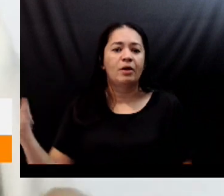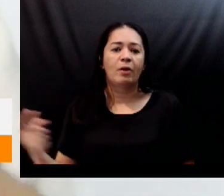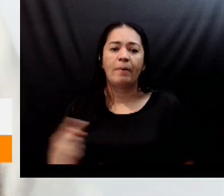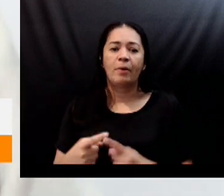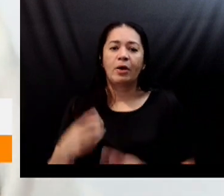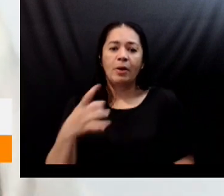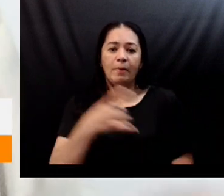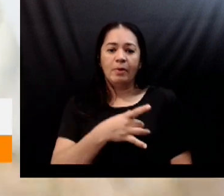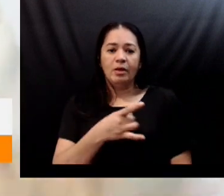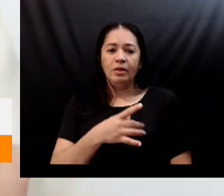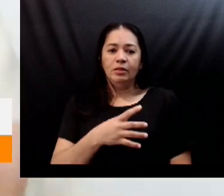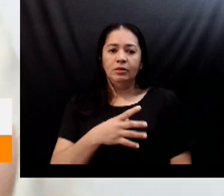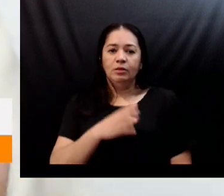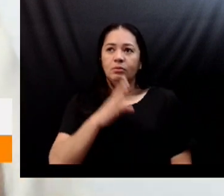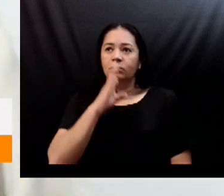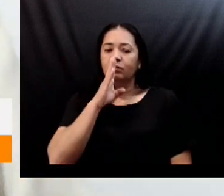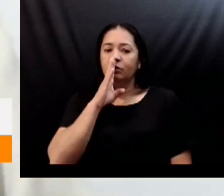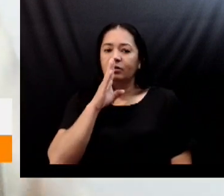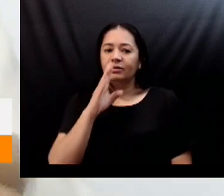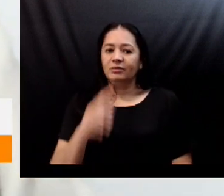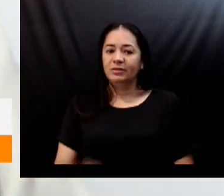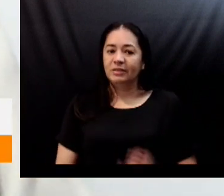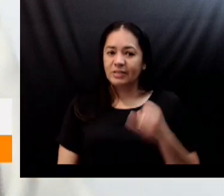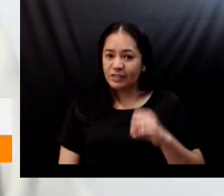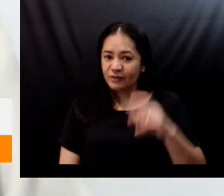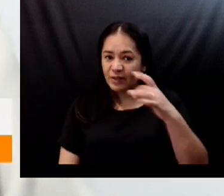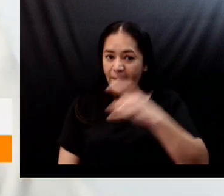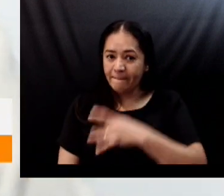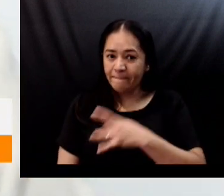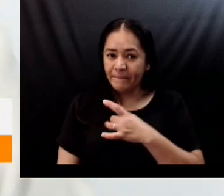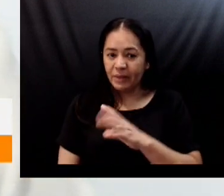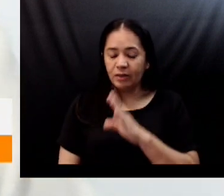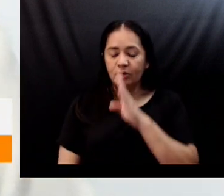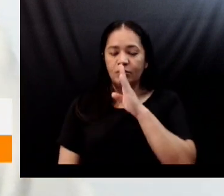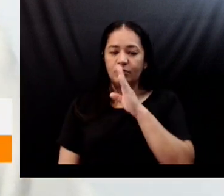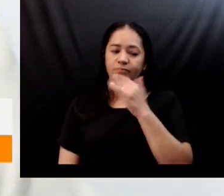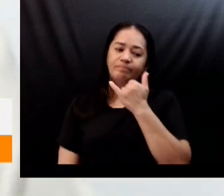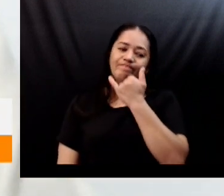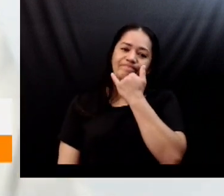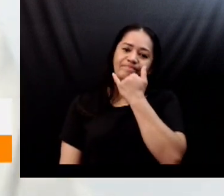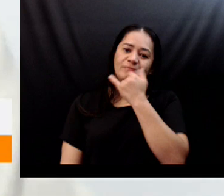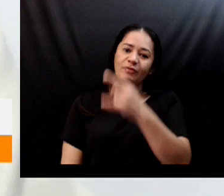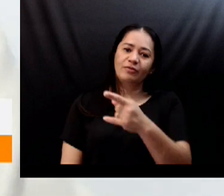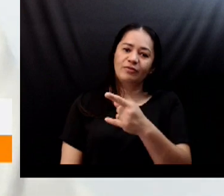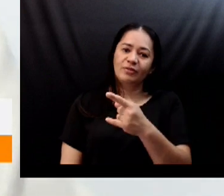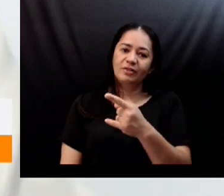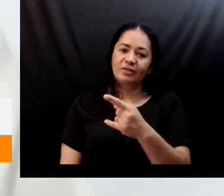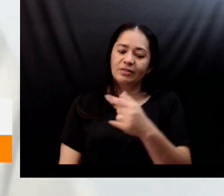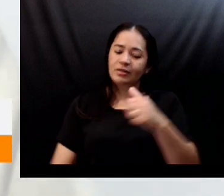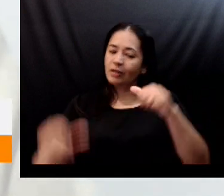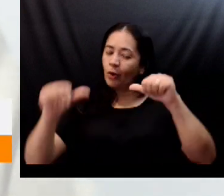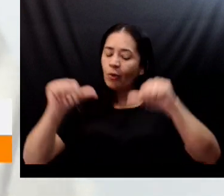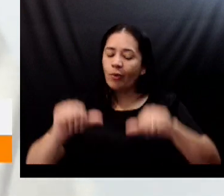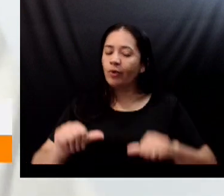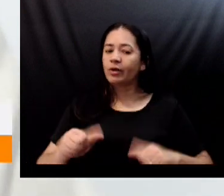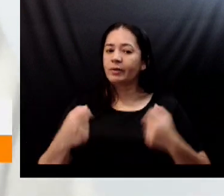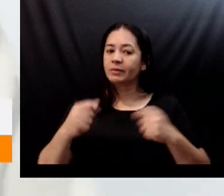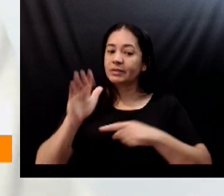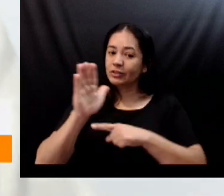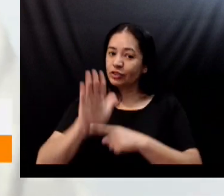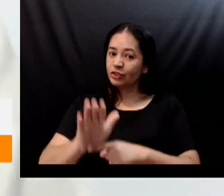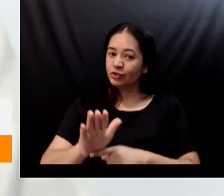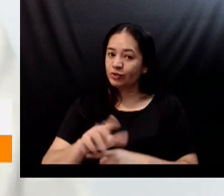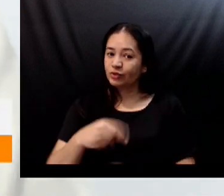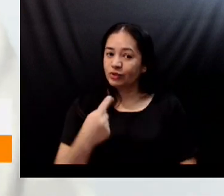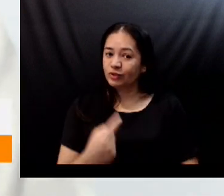silêncio. Se você tem medo do seu silêncio, desculpa, você não está bem com você mesmo, você precisa de ajuda, e quando a gente não está bem com a gente não